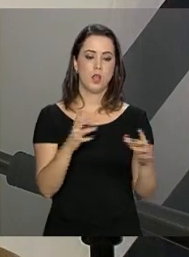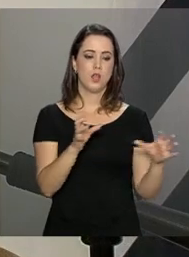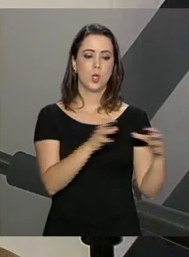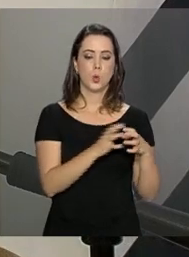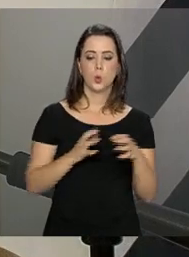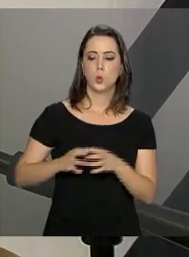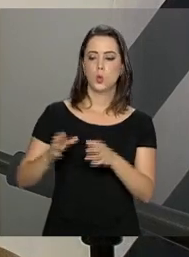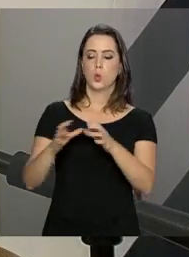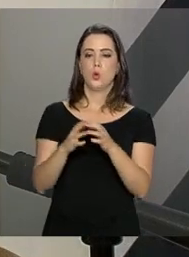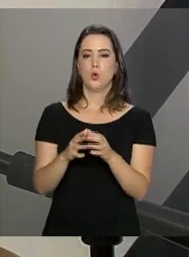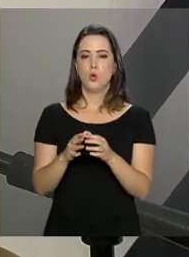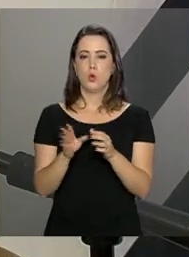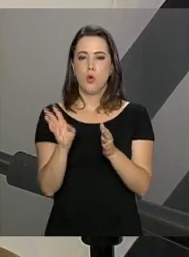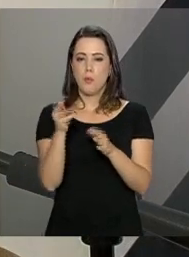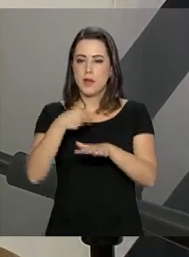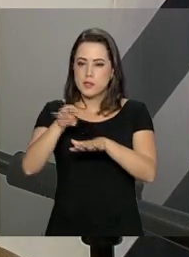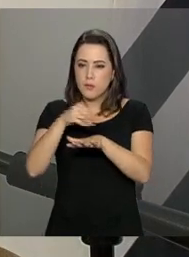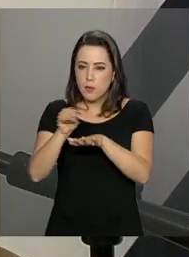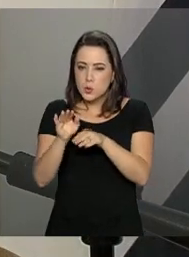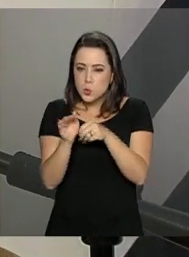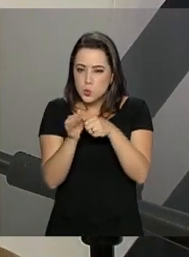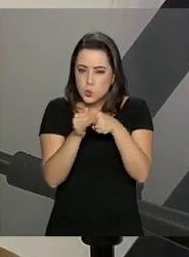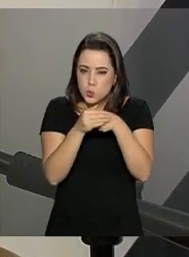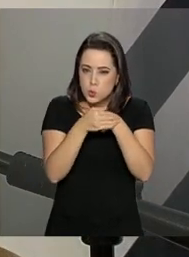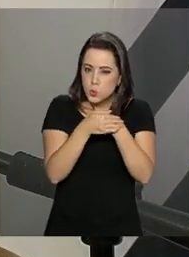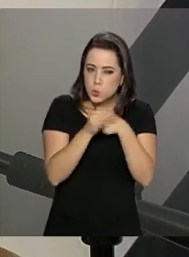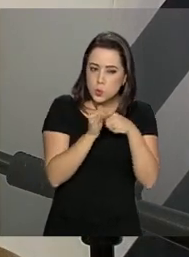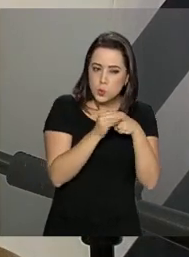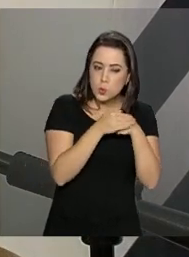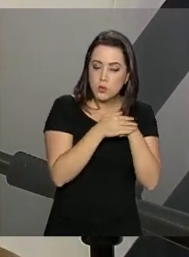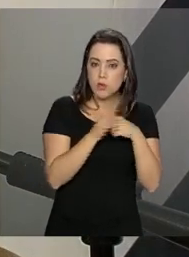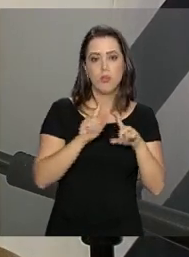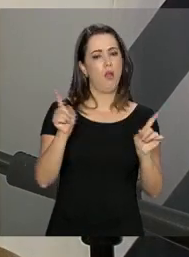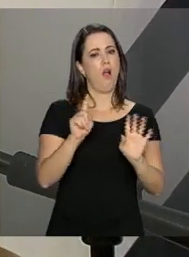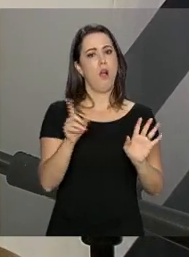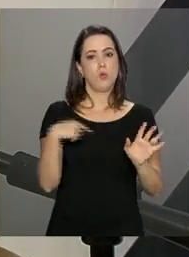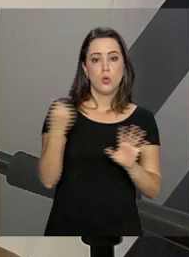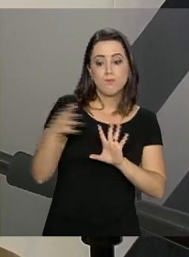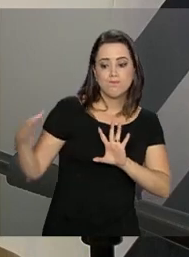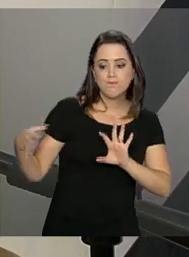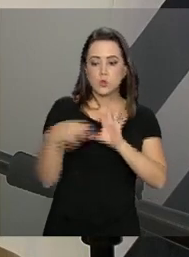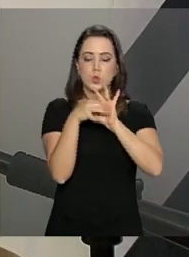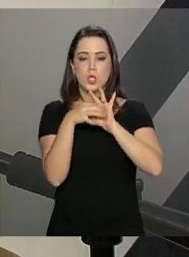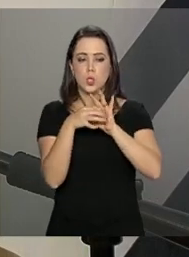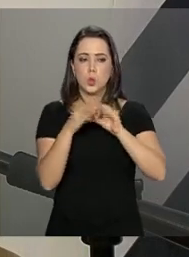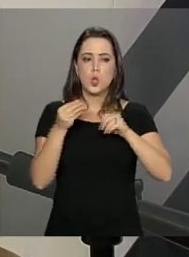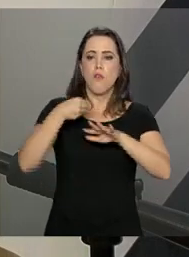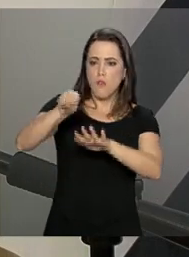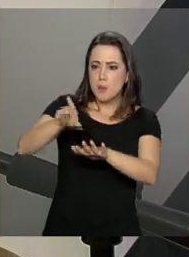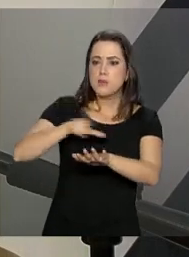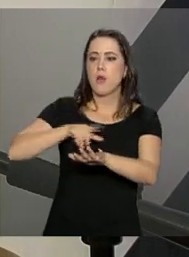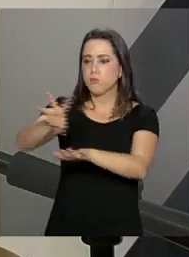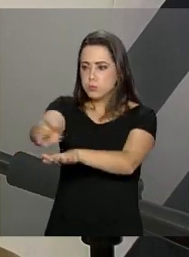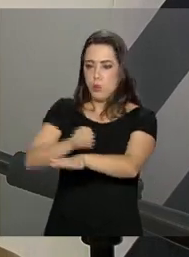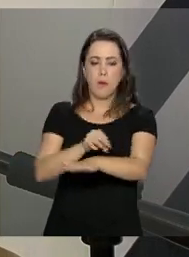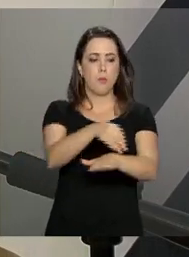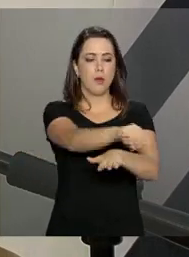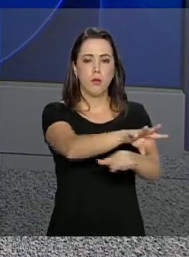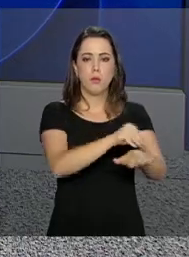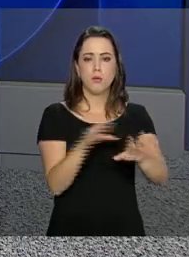não passava as suas informações para o outro setor de inteligência nós acabamos unificando não é o setor de inteligência na área